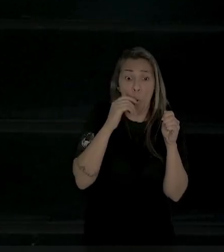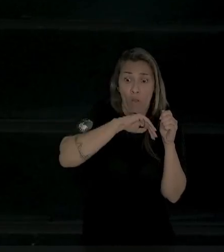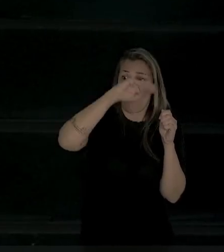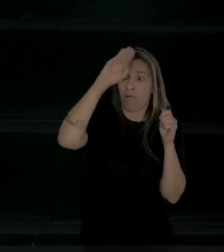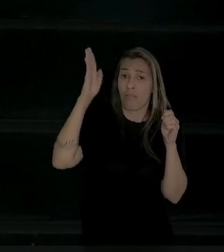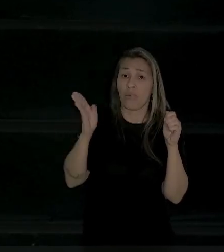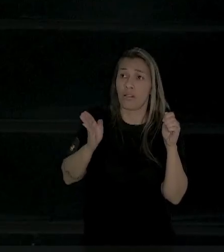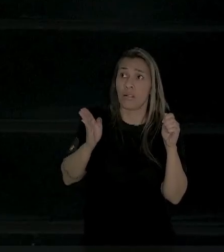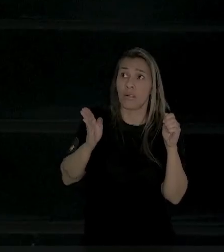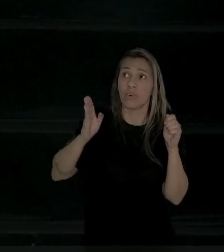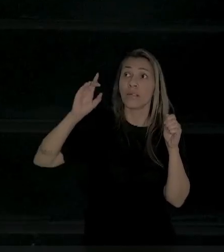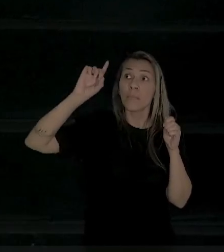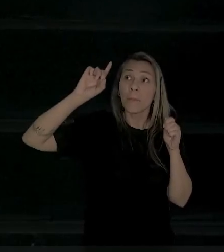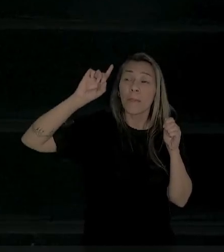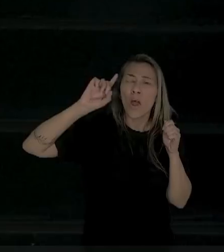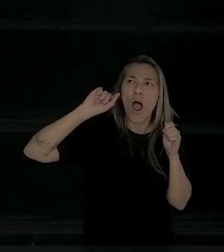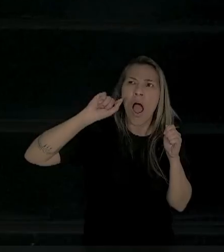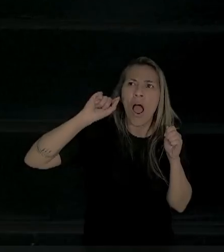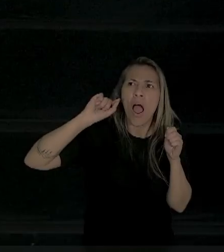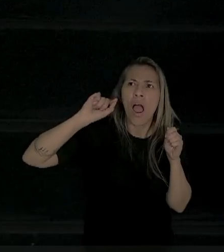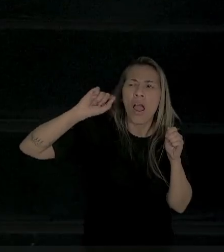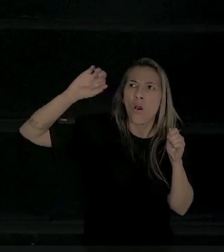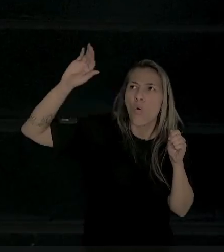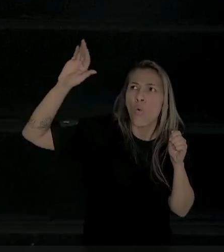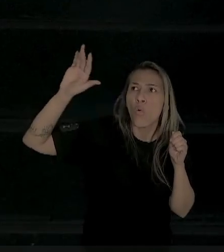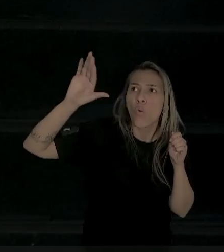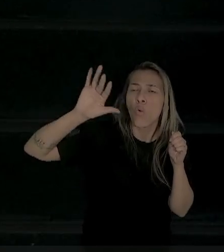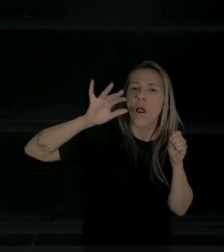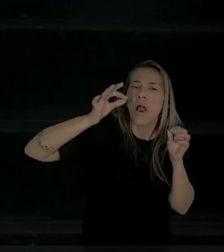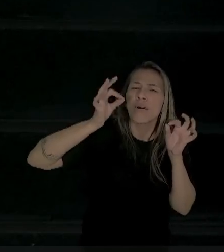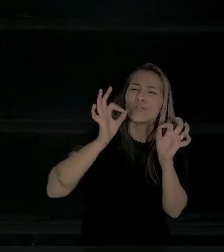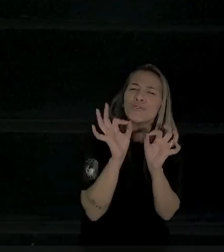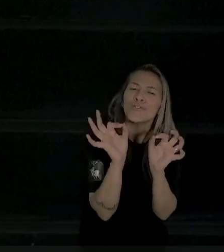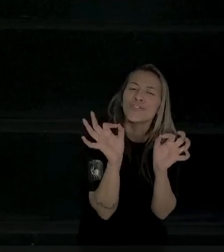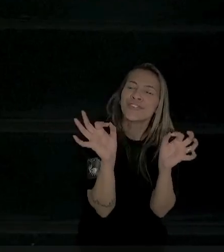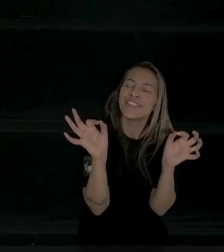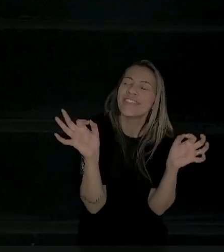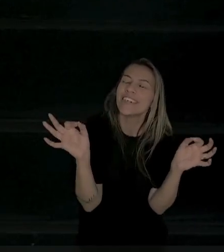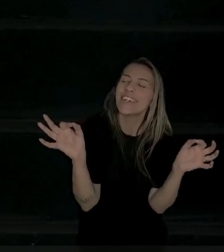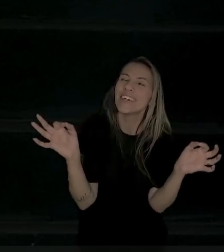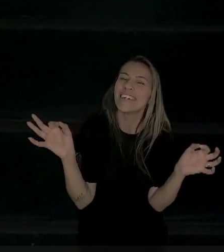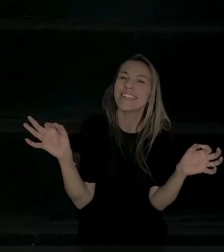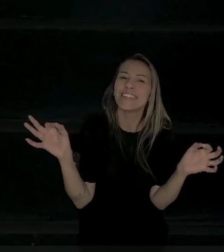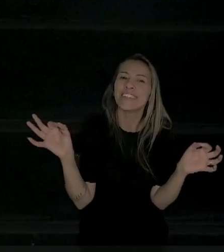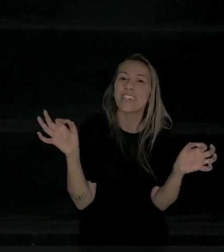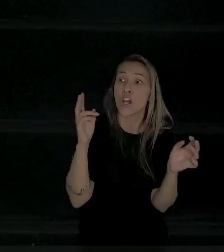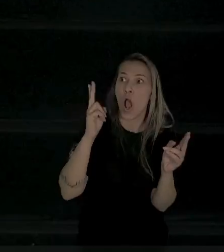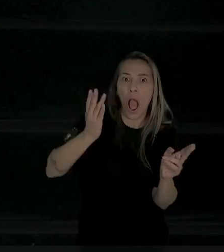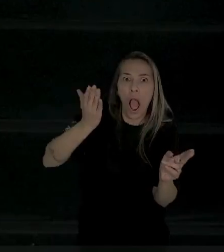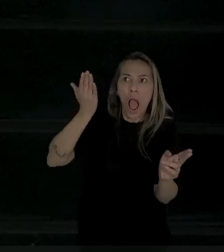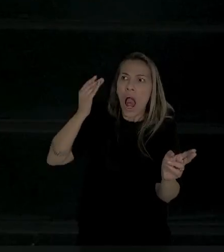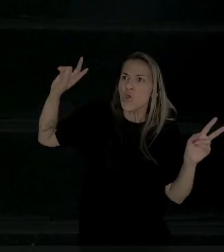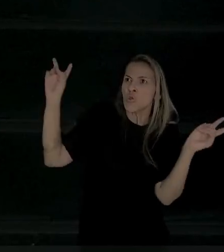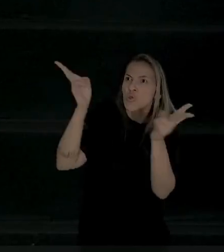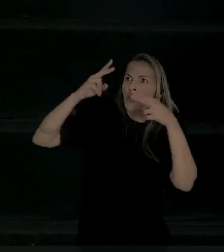uma voz, não uma voz que esmiuça pedras, não uma voz que derruba e desorganiza as coisas, não uma voz